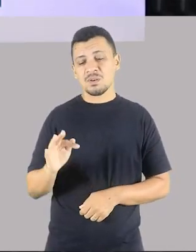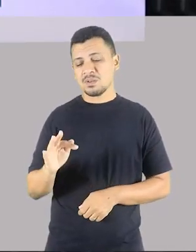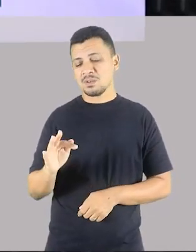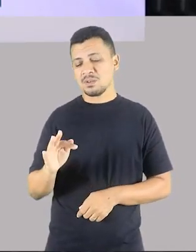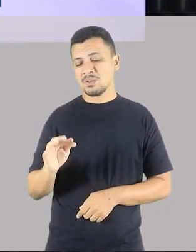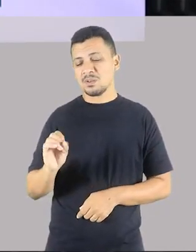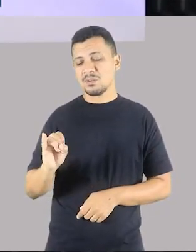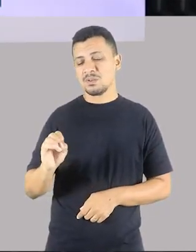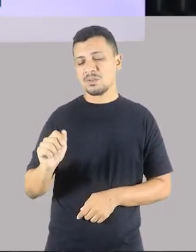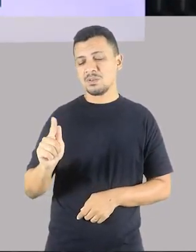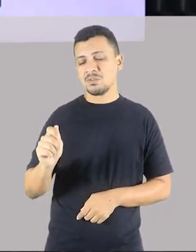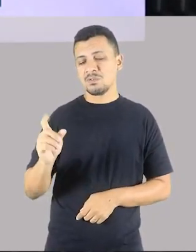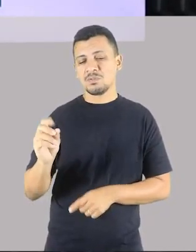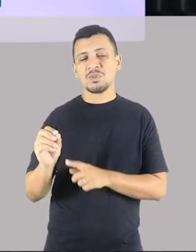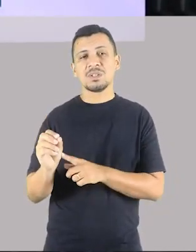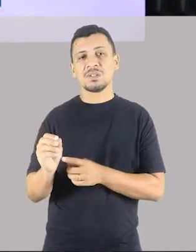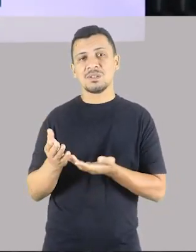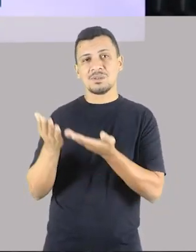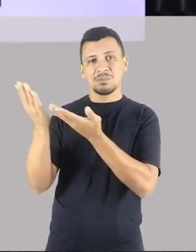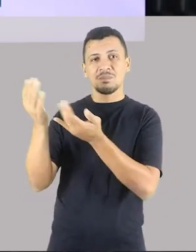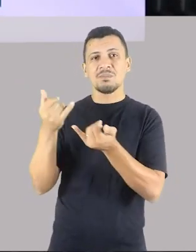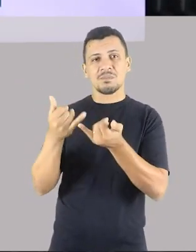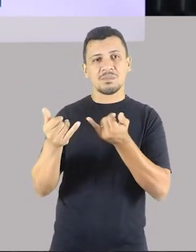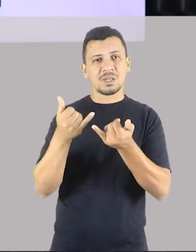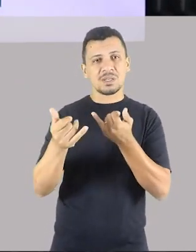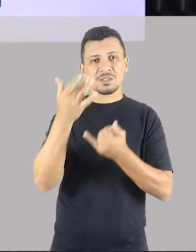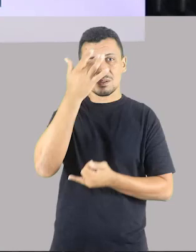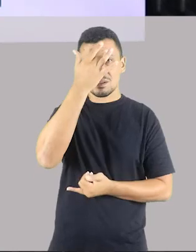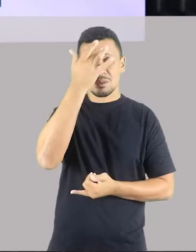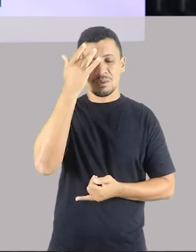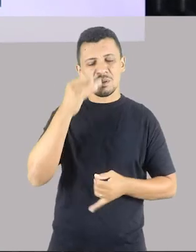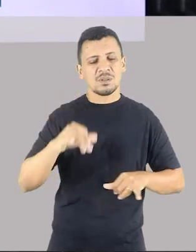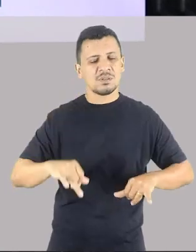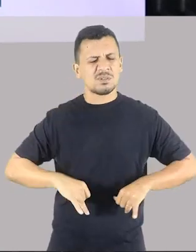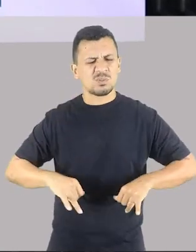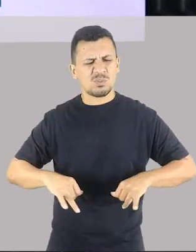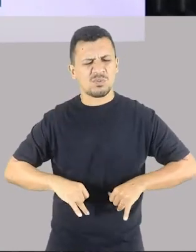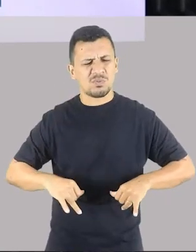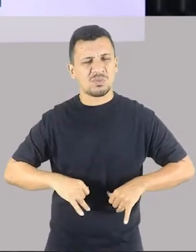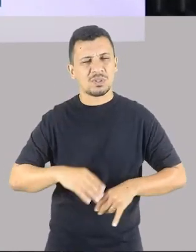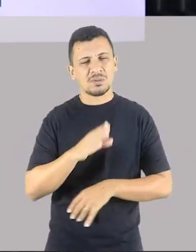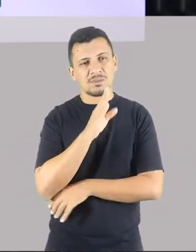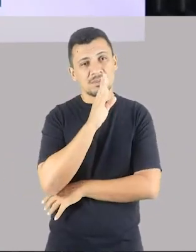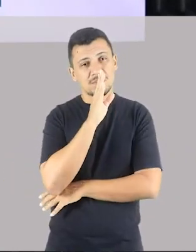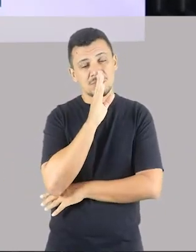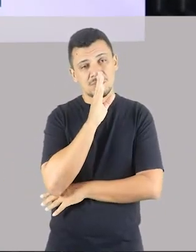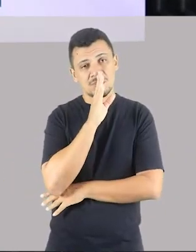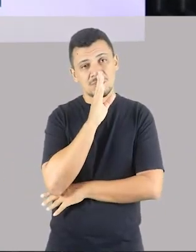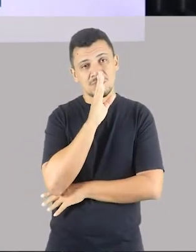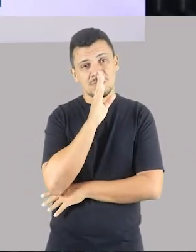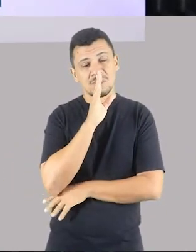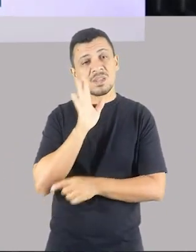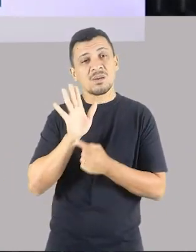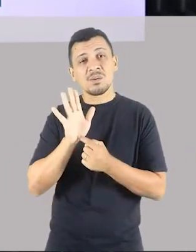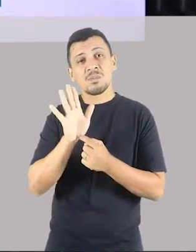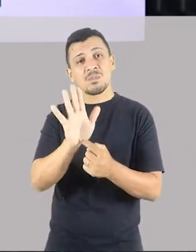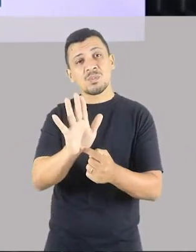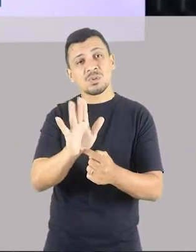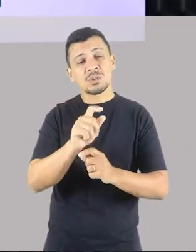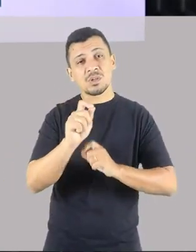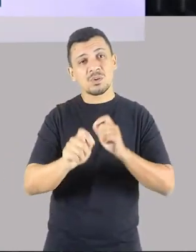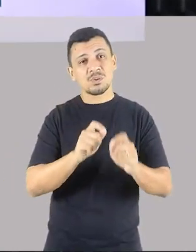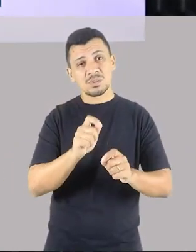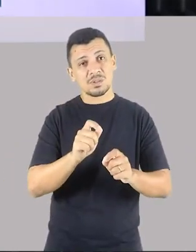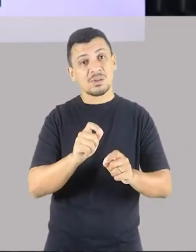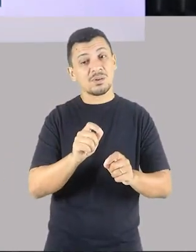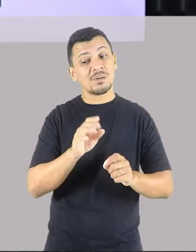nosso órgão, ele está personificado, ele está sofrendo calado. Isso, obviamente, para dar ênfase e